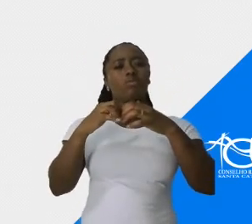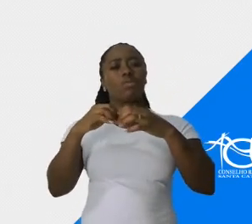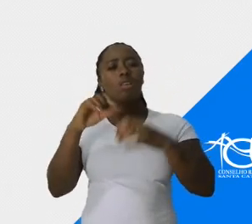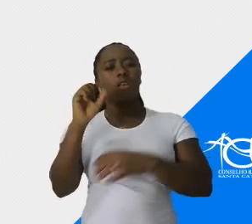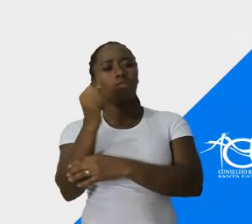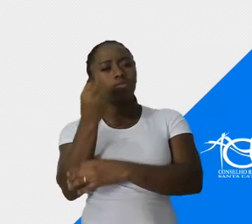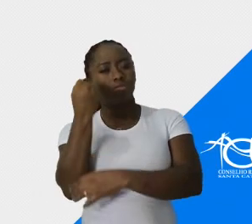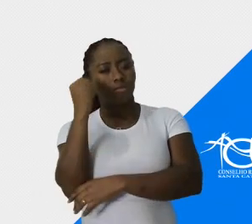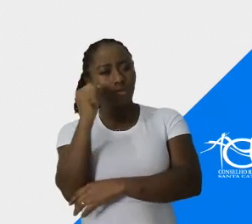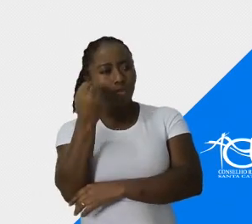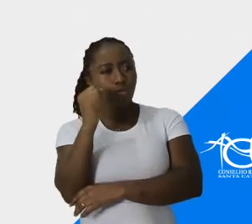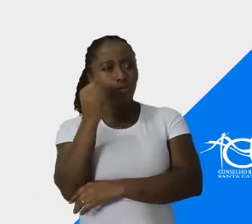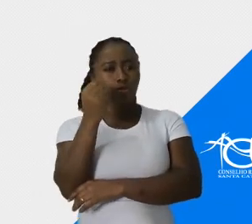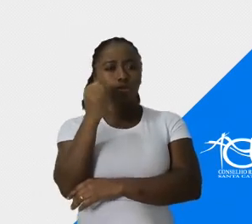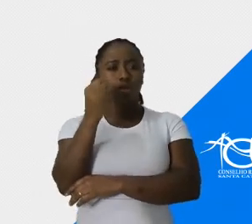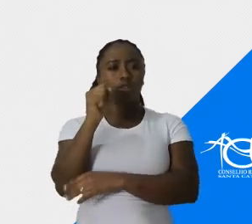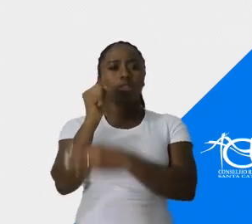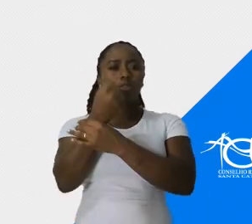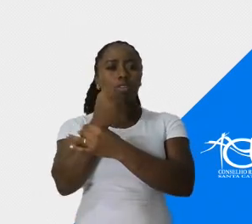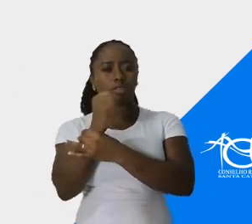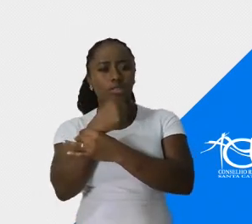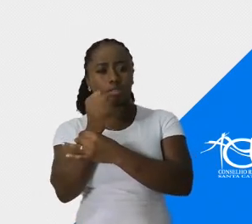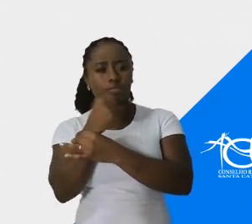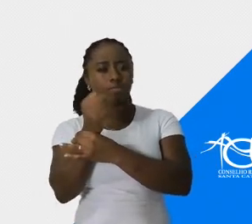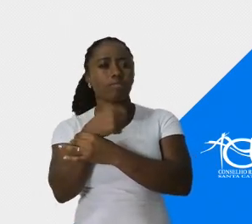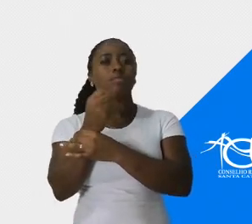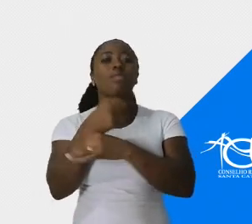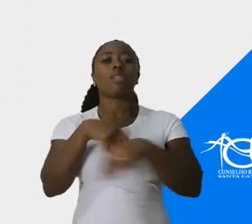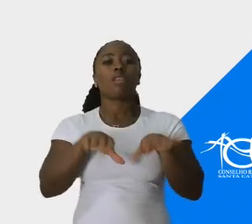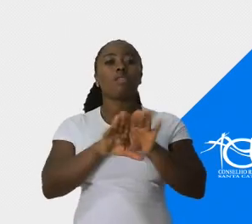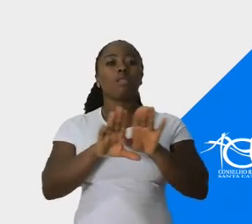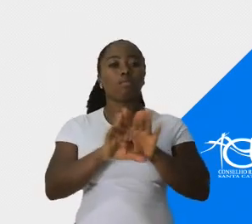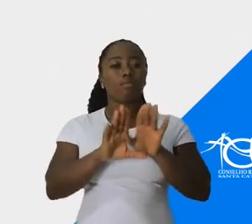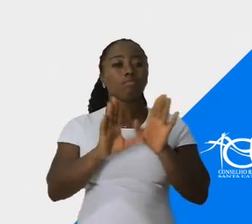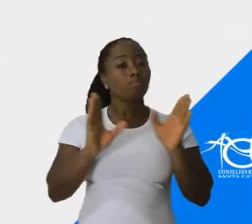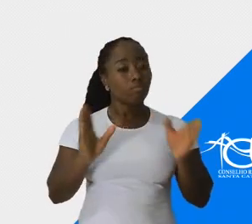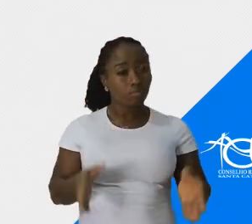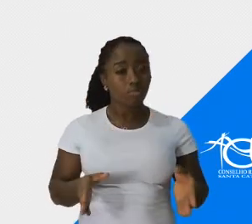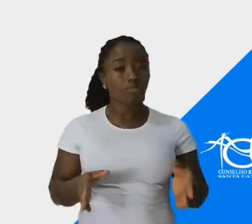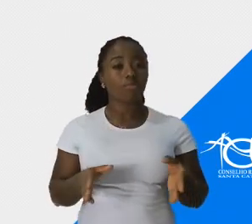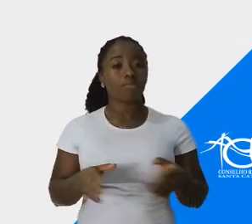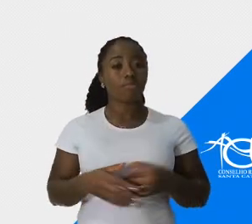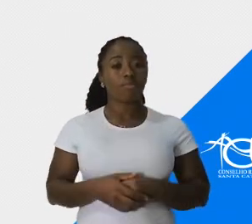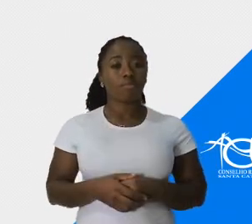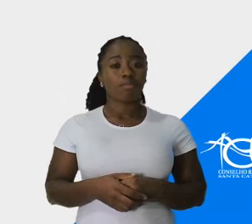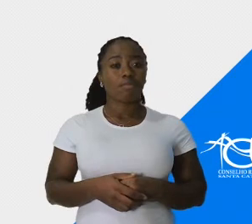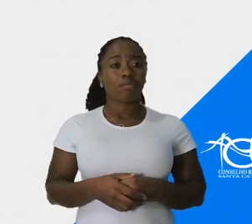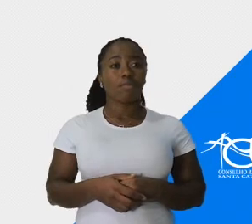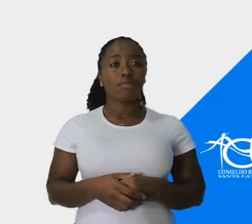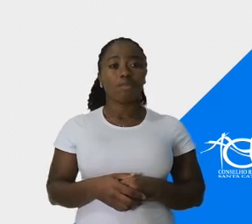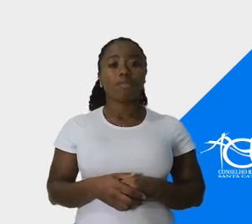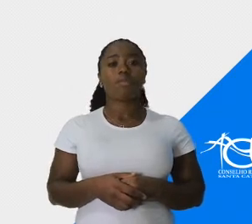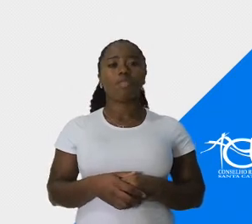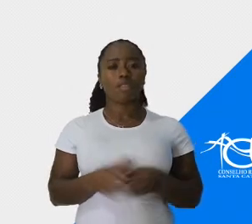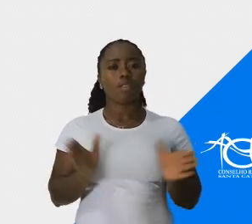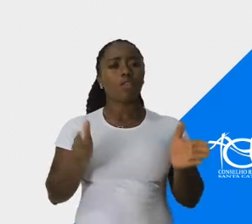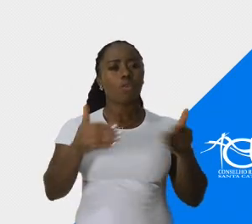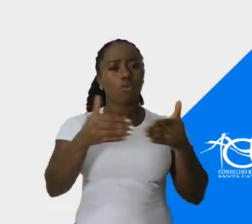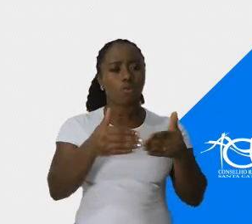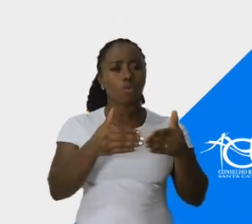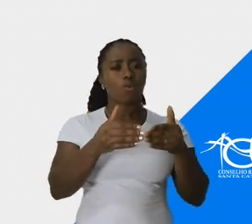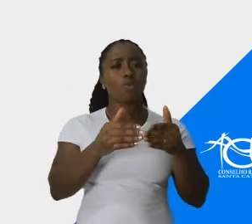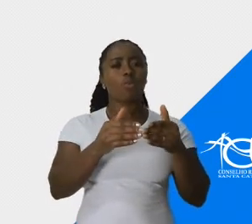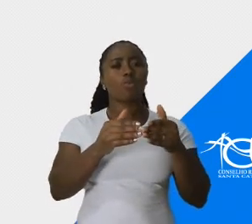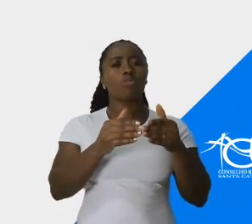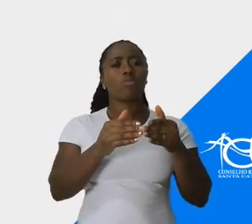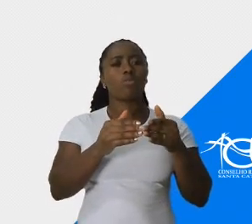específicos para isso e características de pessoas relacionadas a isso, grupos de riscos, inclusive, alguns indicadores de prevalência, incidente, estimativa